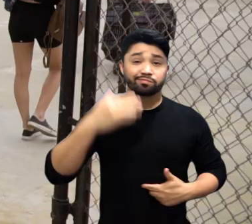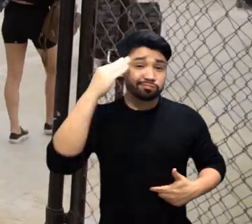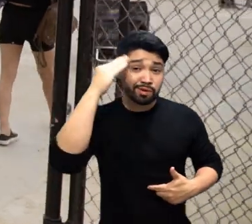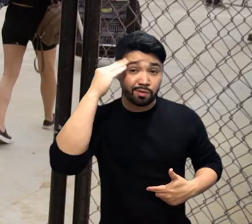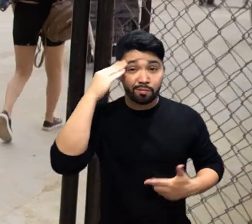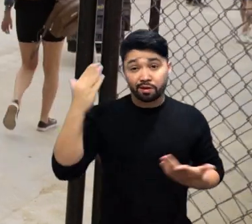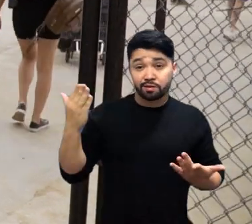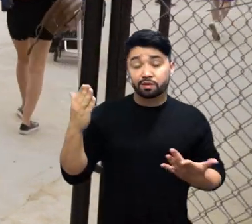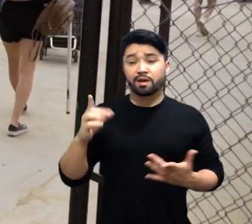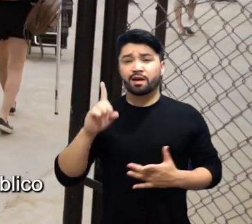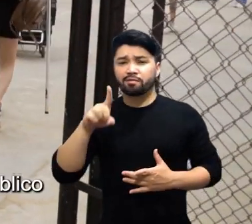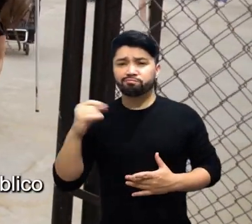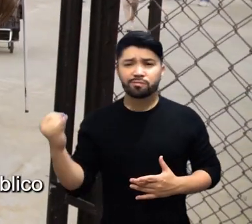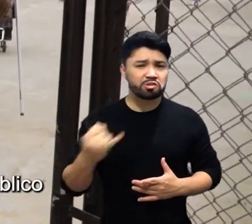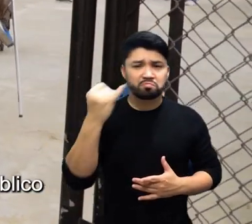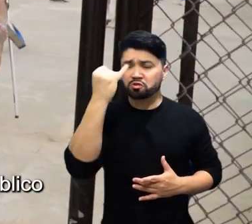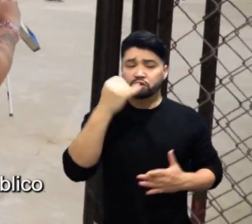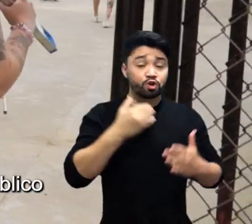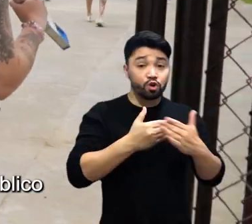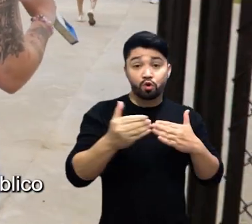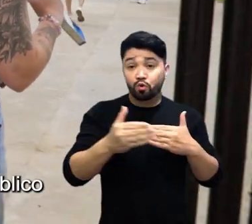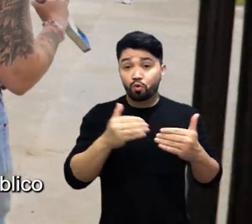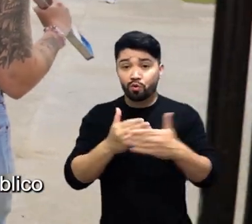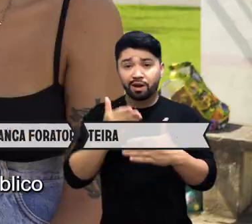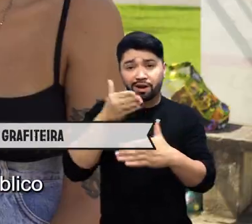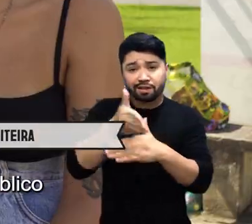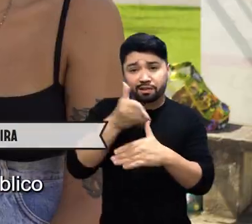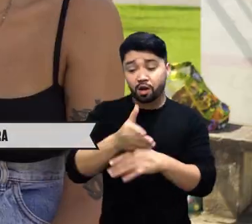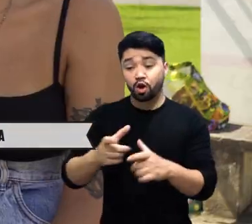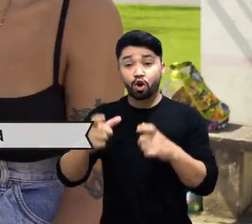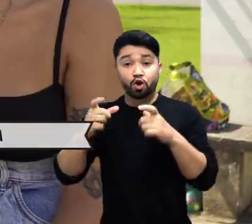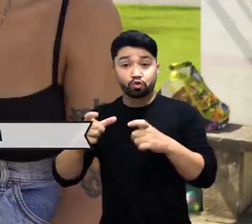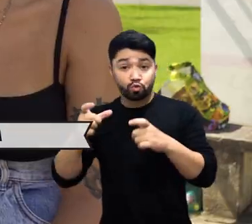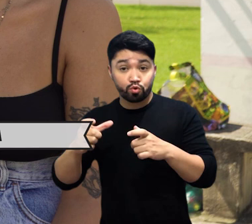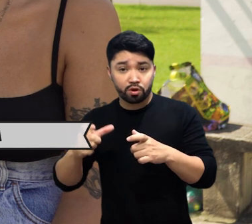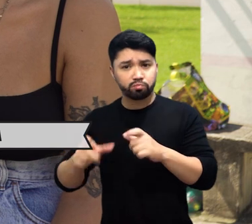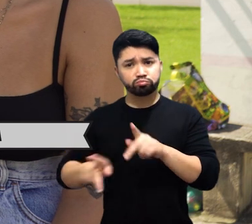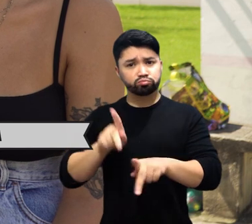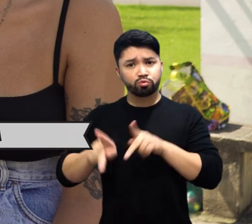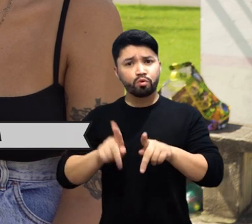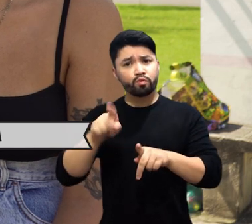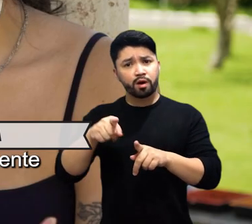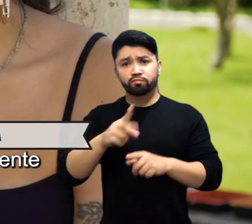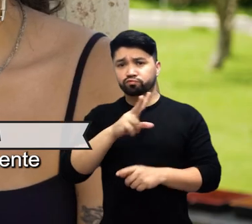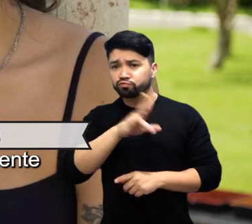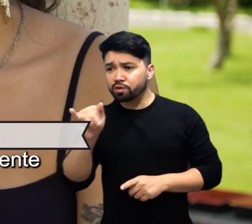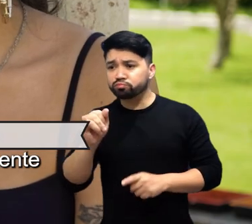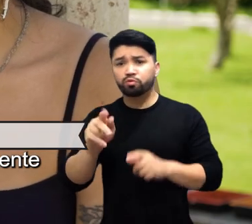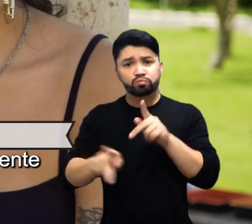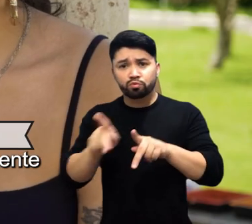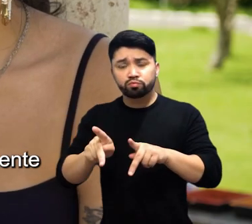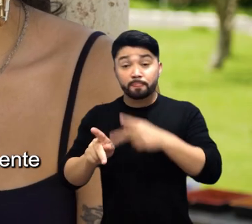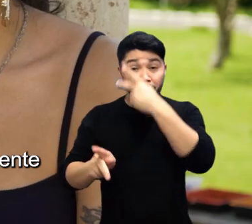Assim, que eu acho importante, né, qualquer tipo de ocupação do espaço público, é justamente a ocupação do espaço público. As pessoas,